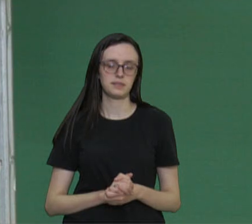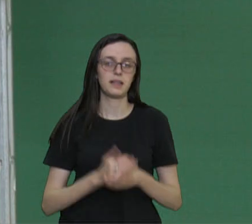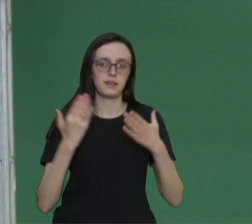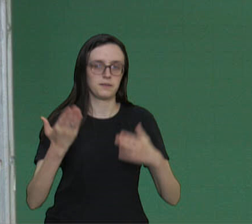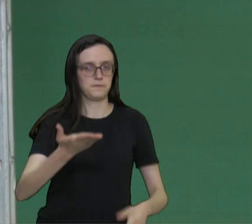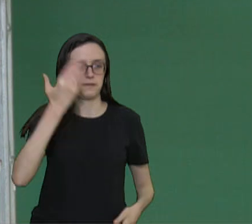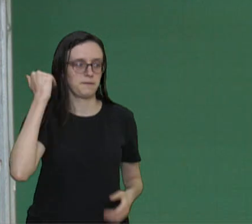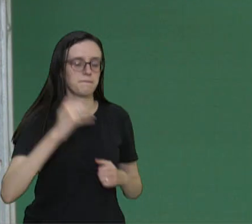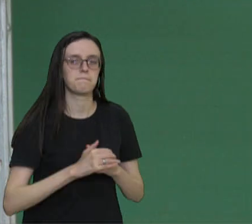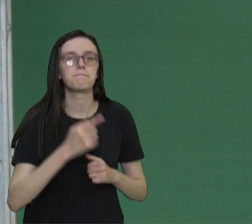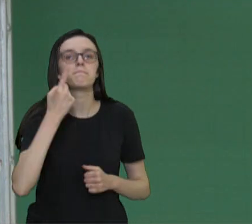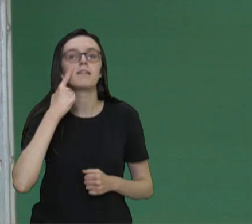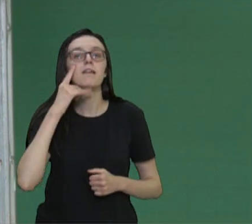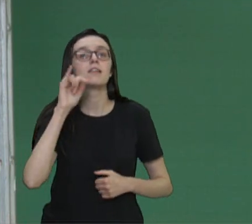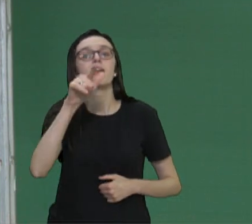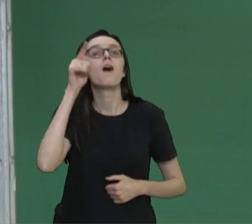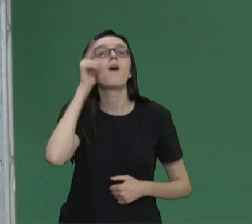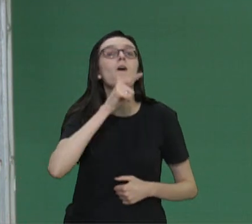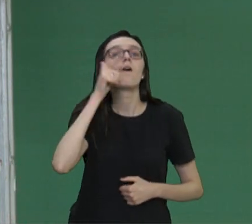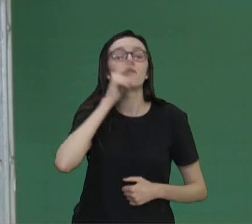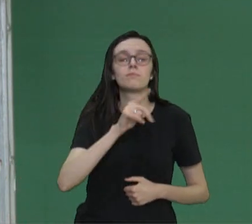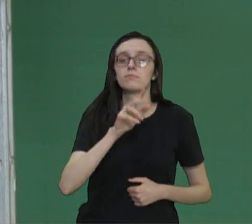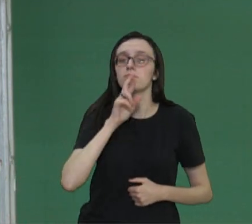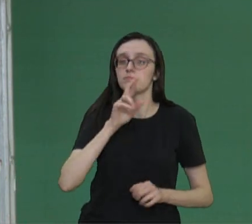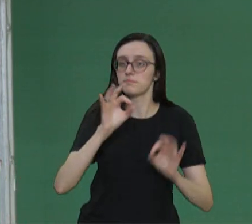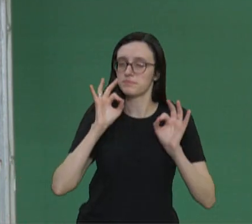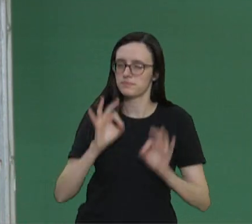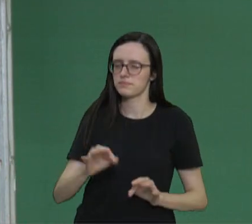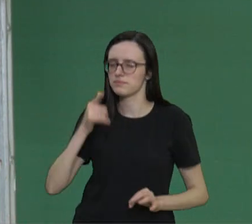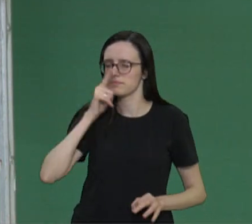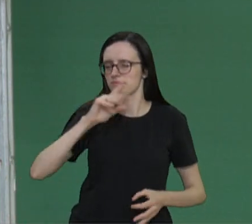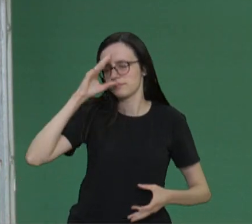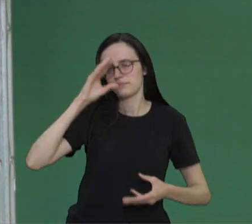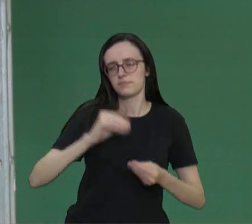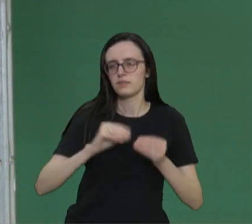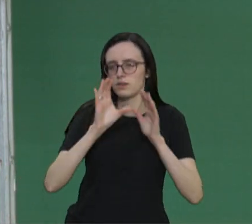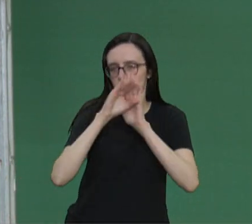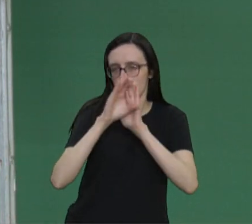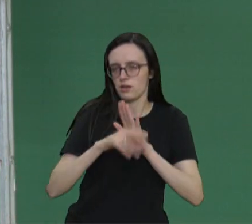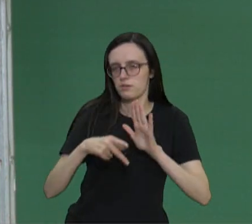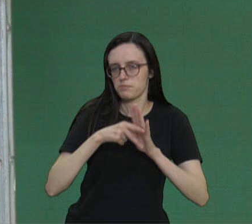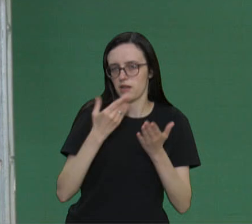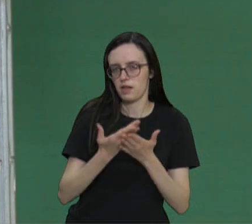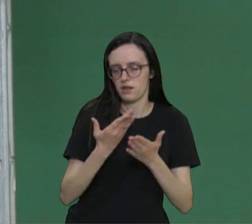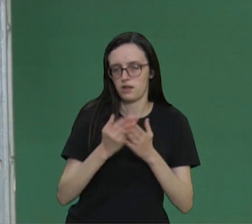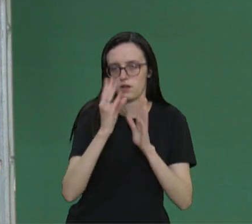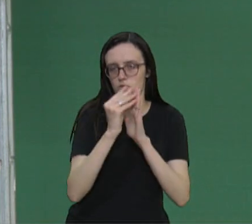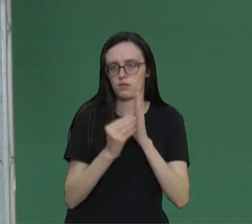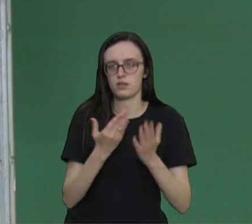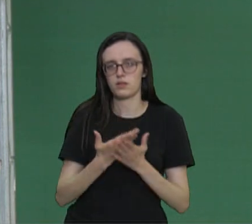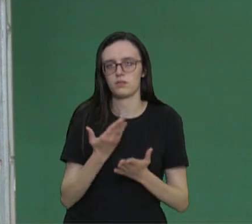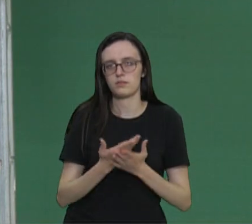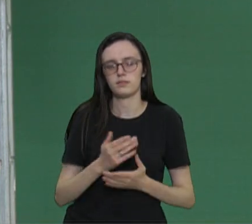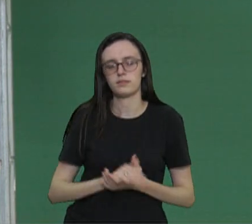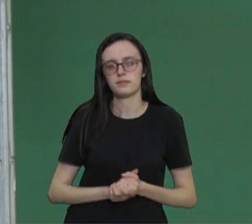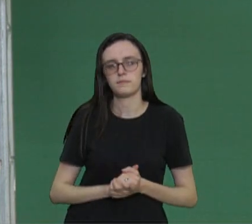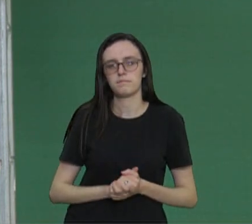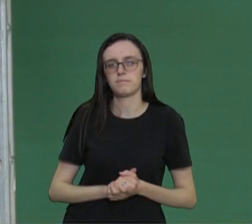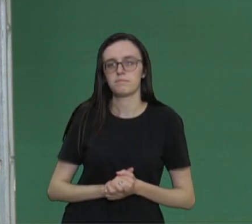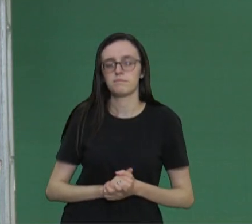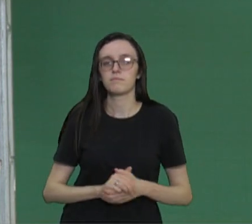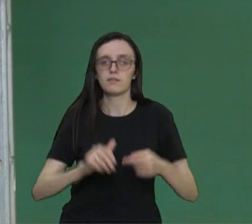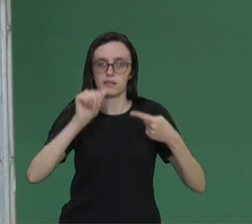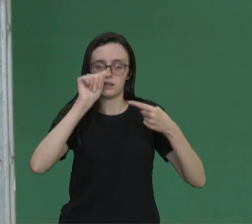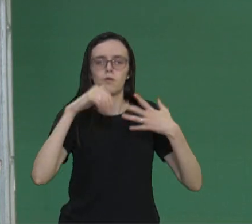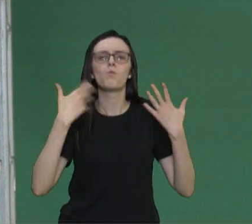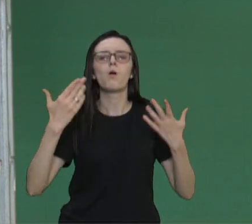Então vamos lá, vamos ver se você conseguiu acertar, conseguiu compreender os conceitos dessa aula, o conteúdo dessa aula. Letra A. Quais produtos